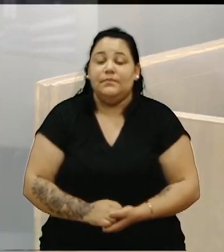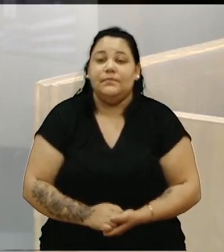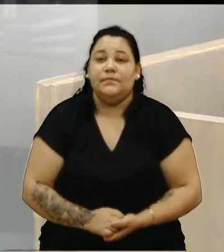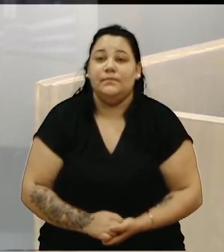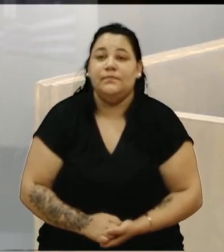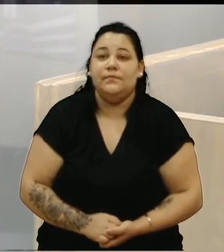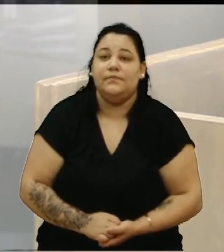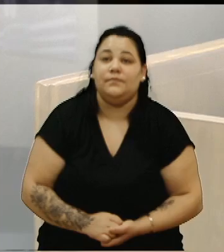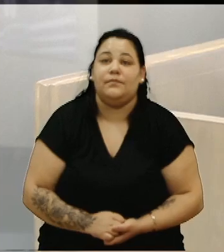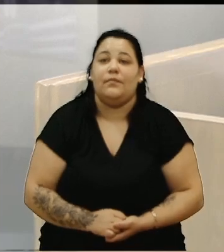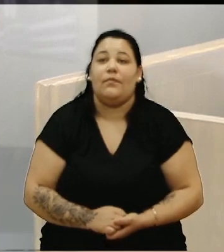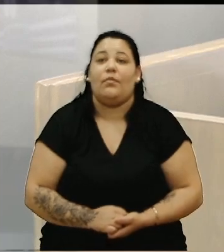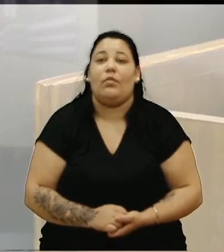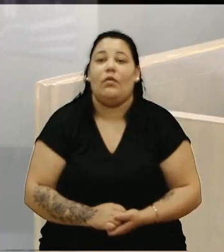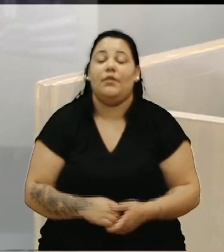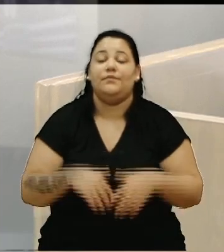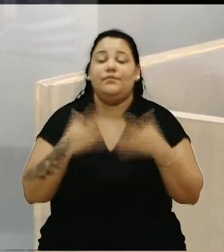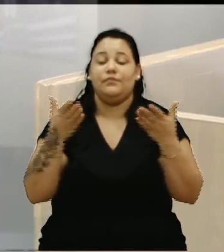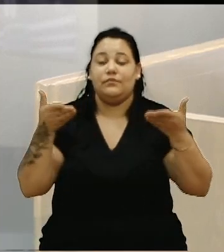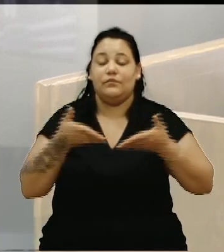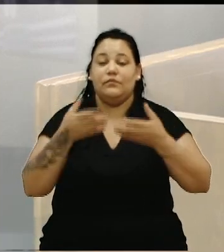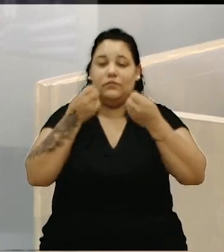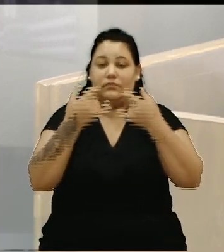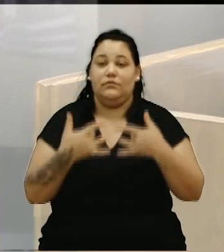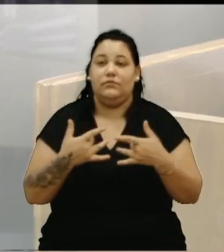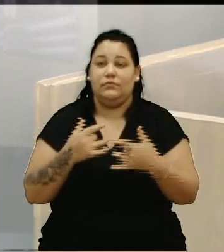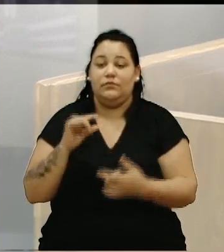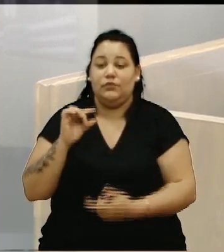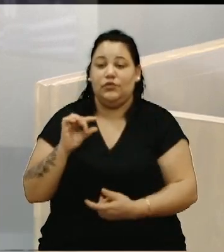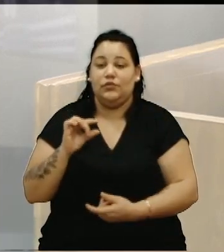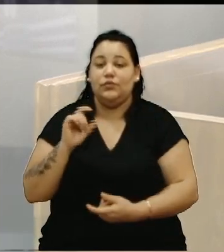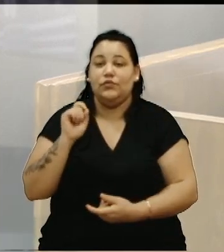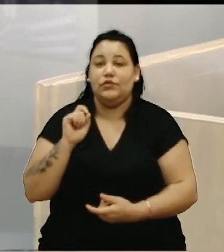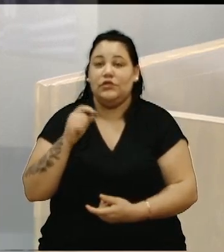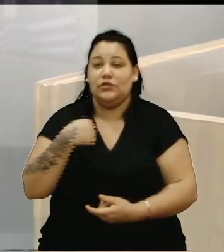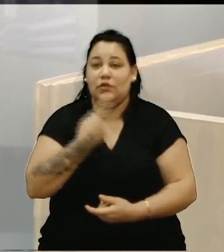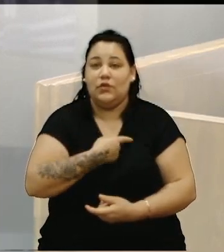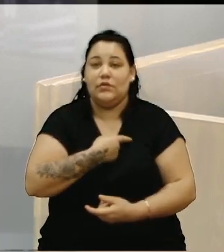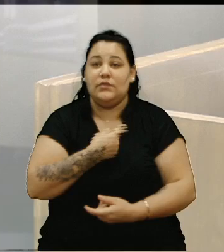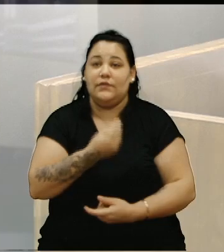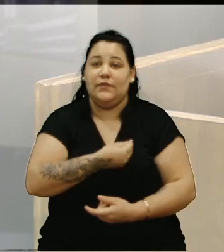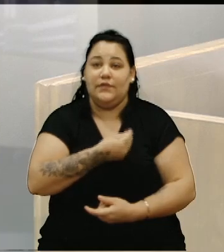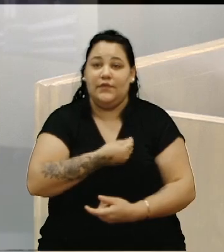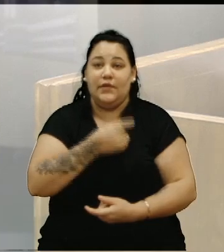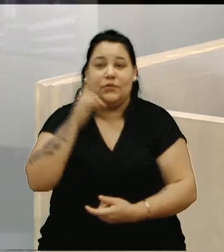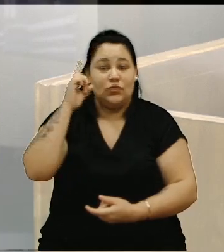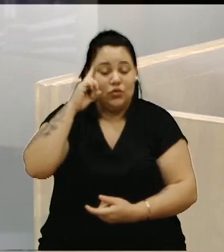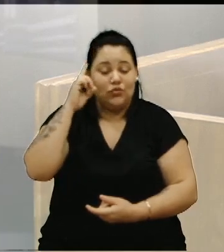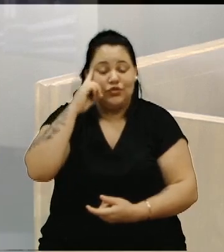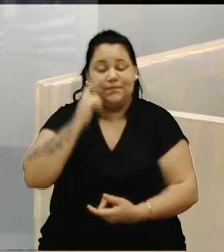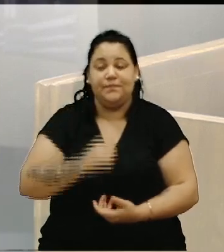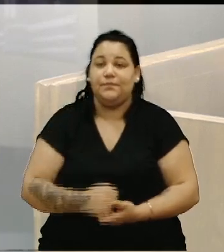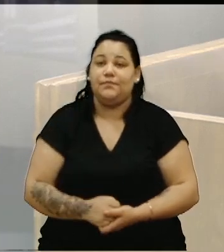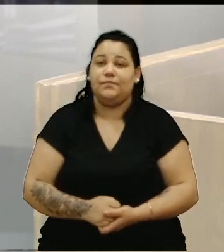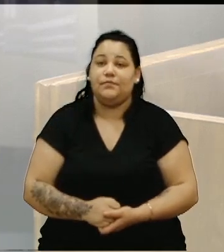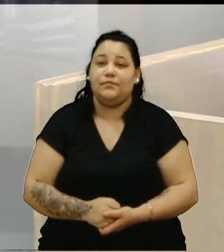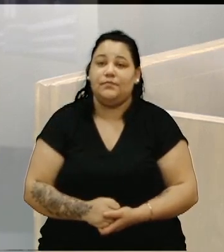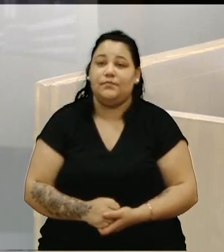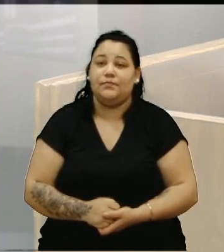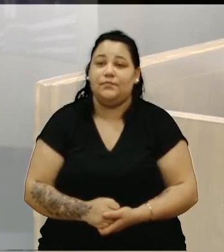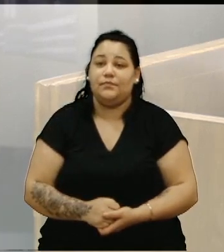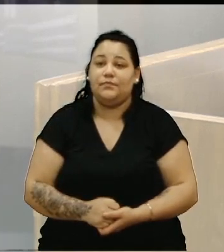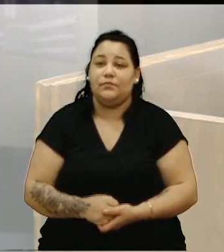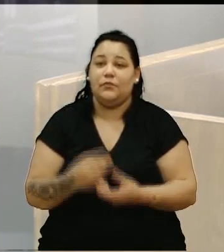vim explicar um pouco do que é esse massacre que nós vivemos todos os dias, com